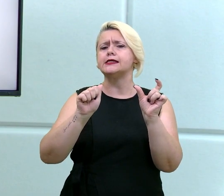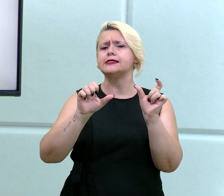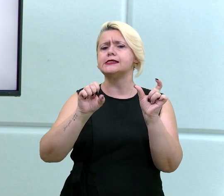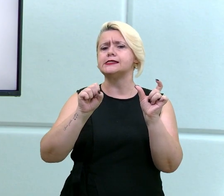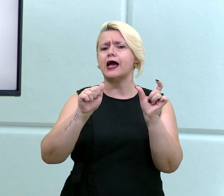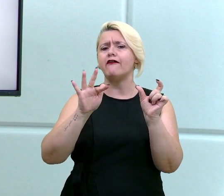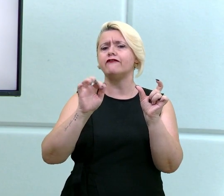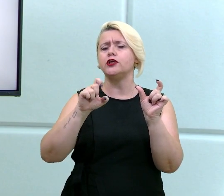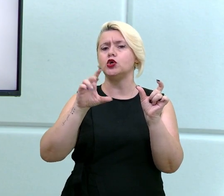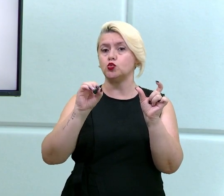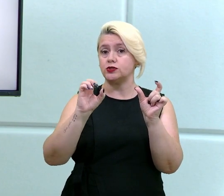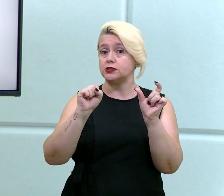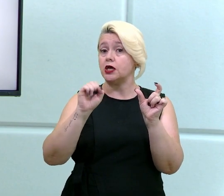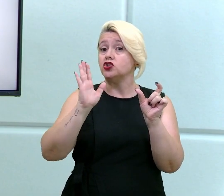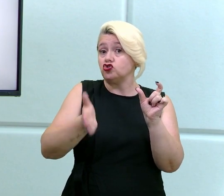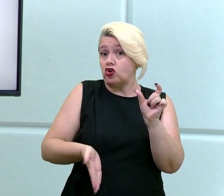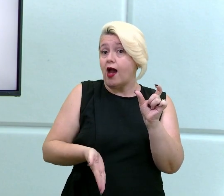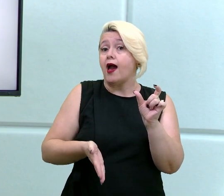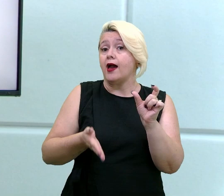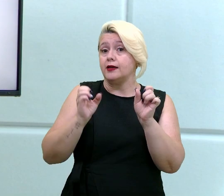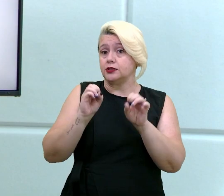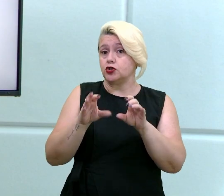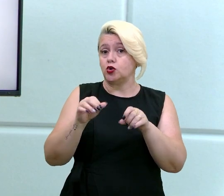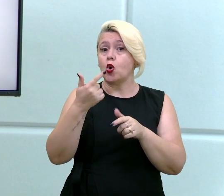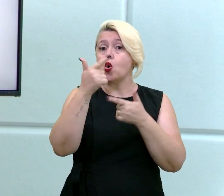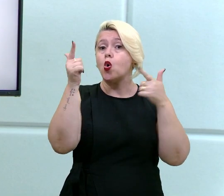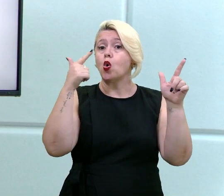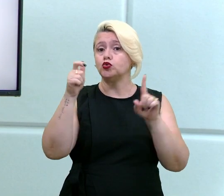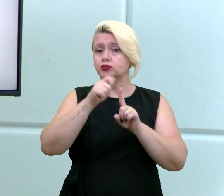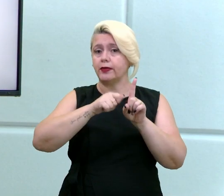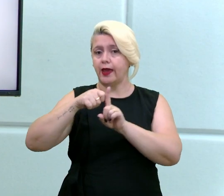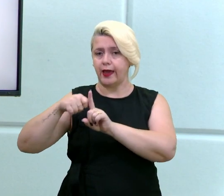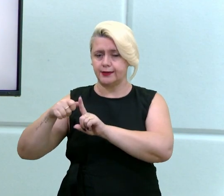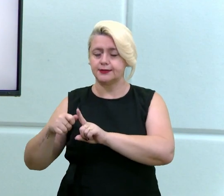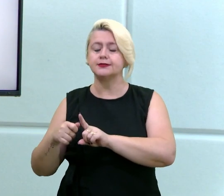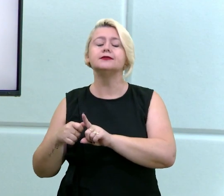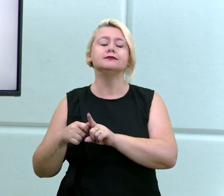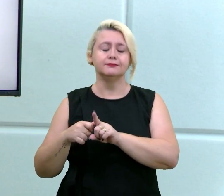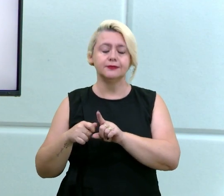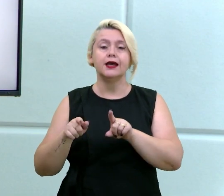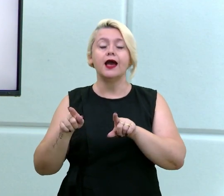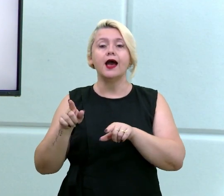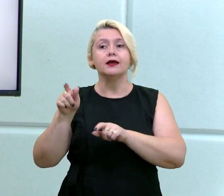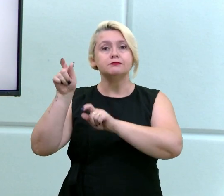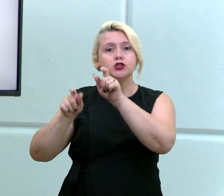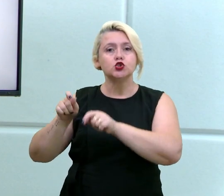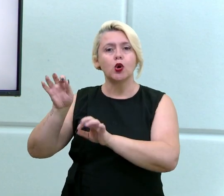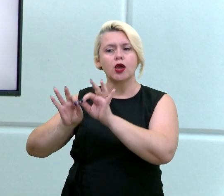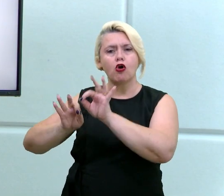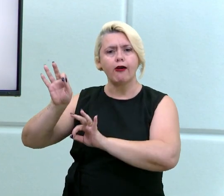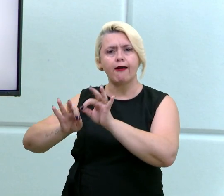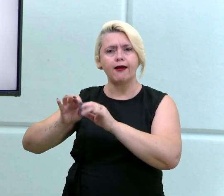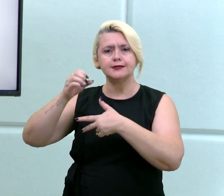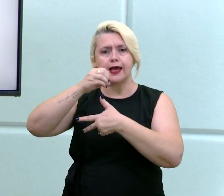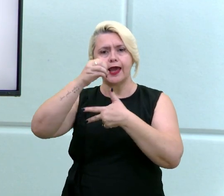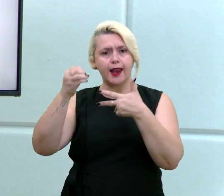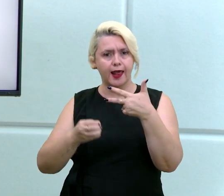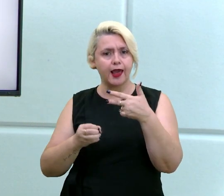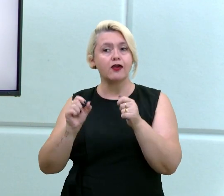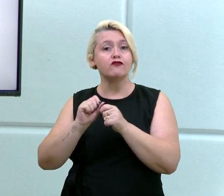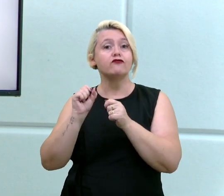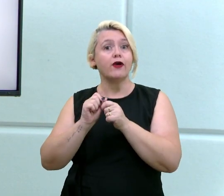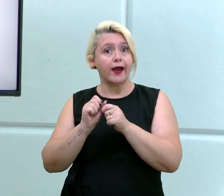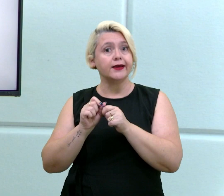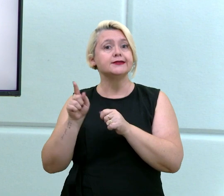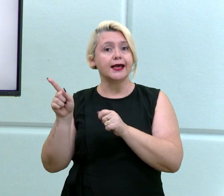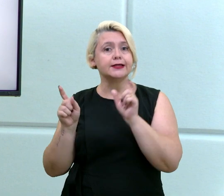já trabalhamos em outros temas. Inclusive, a banca que elabora o Enem costuma usar muito